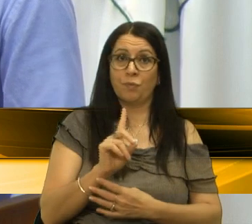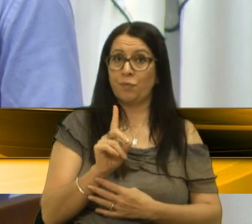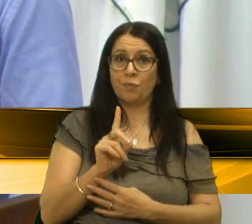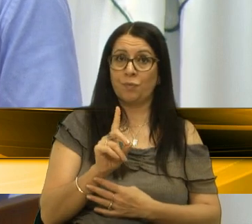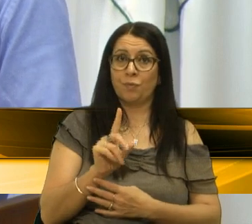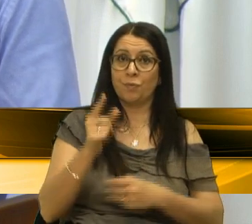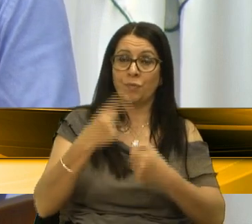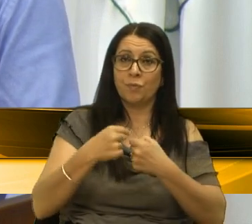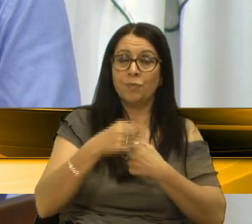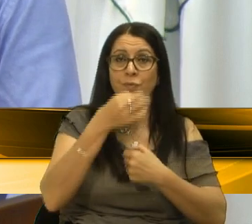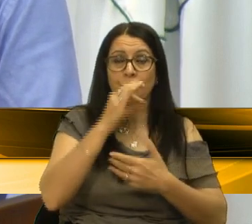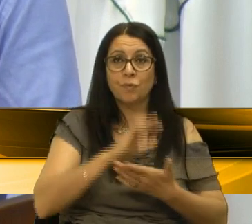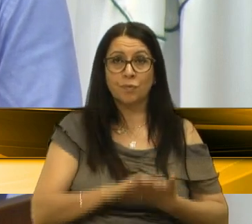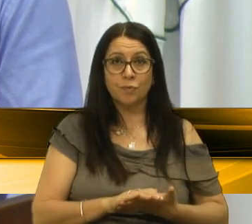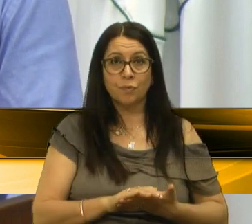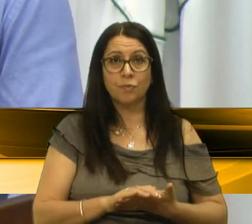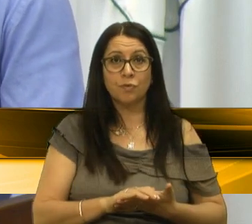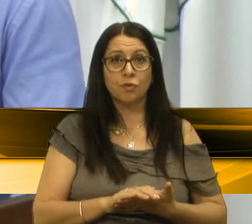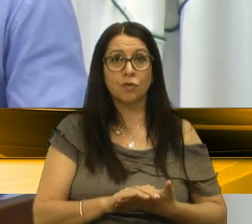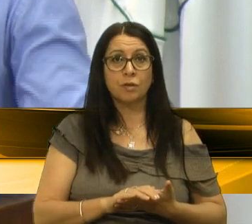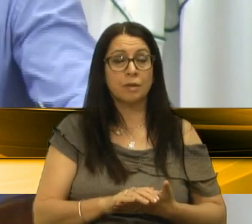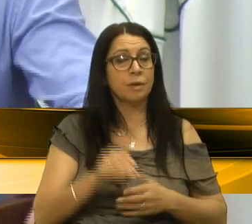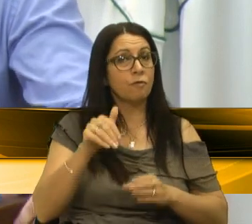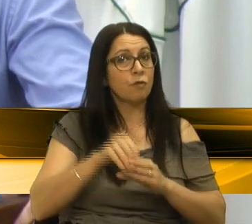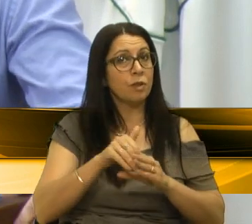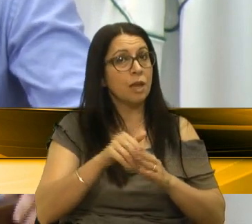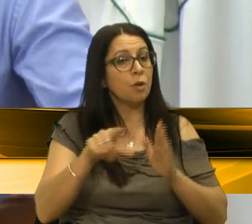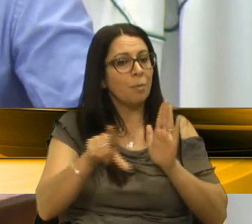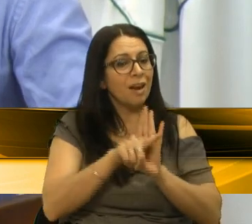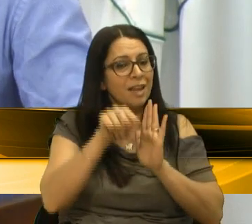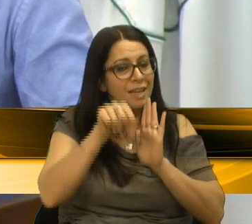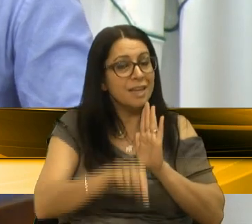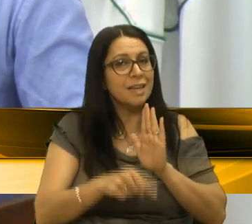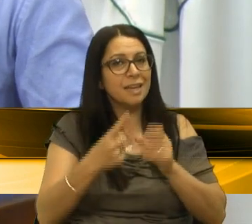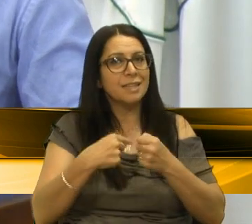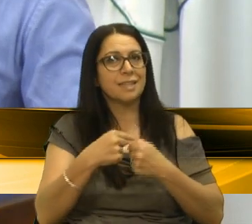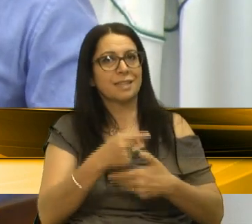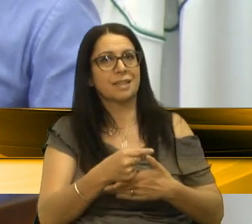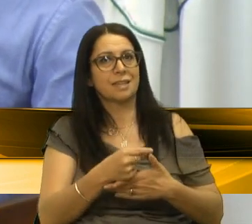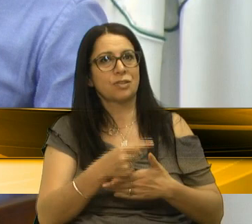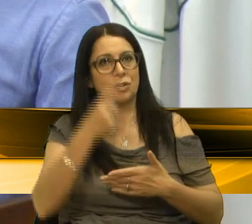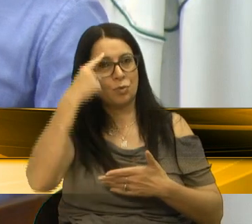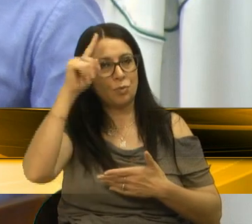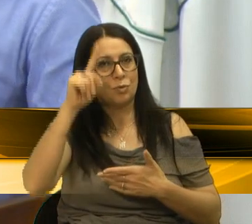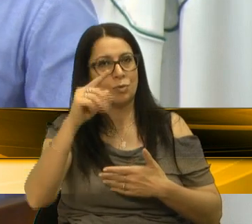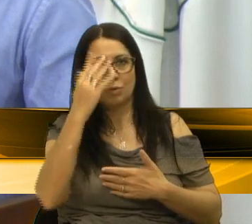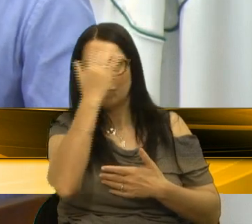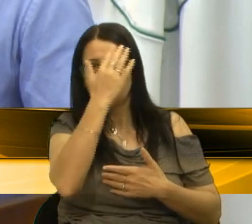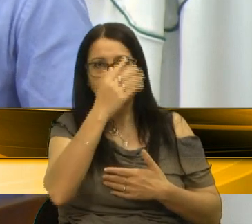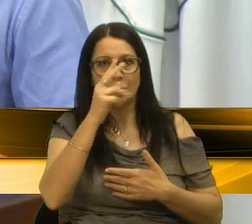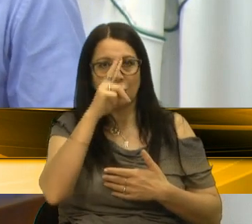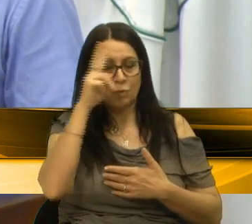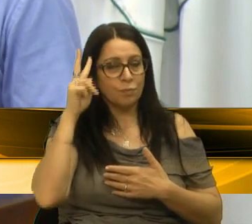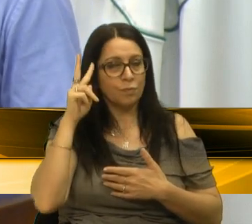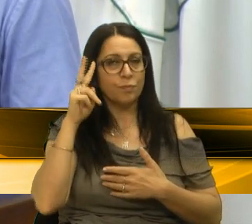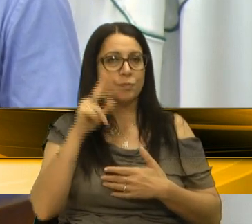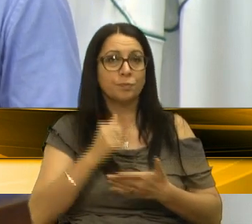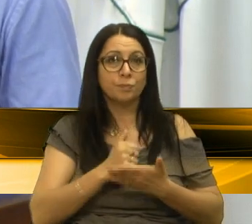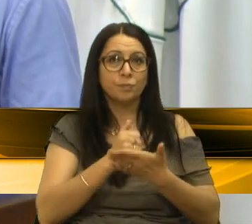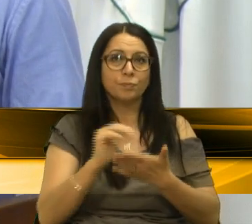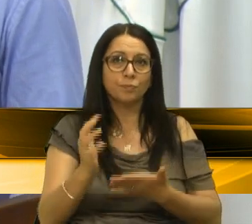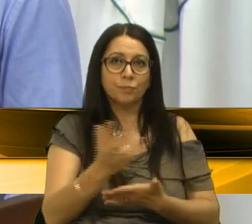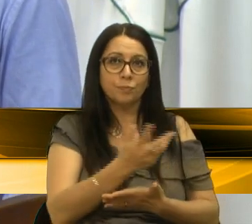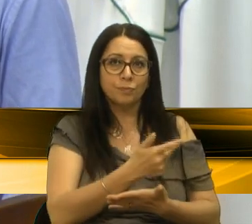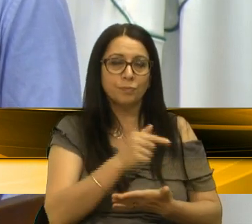município de Caxias do Sul. Chegou a ser votada uma lei aqui nessa cidade, de autoria do Adilóide do Ex, que apoiamos